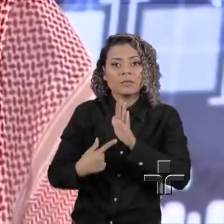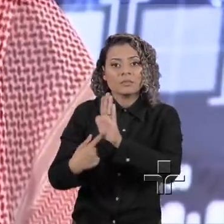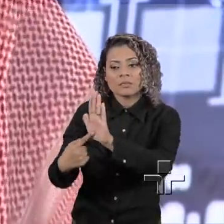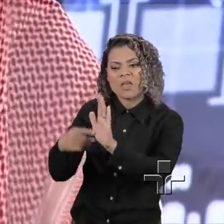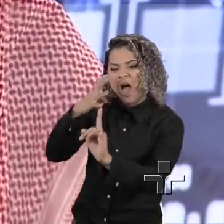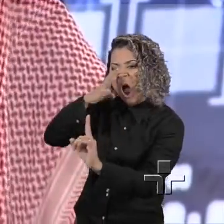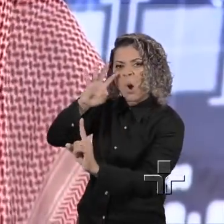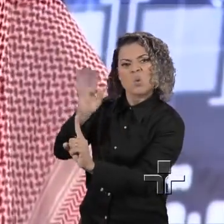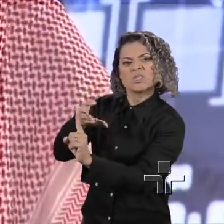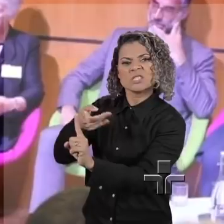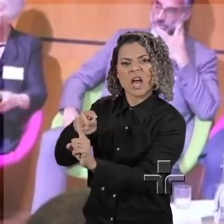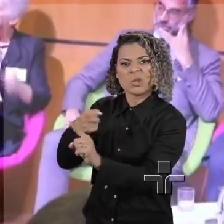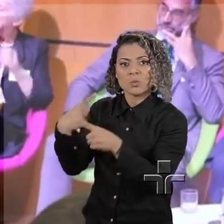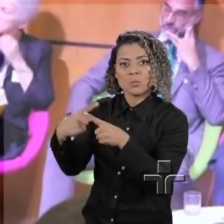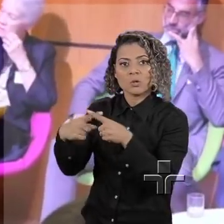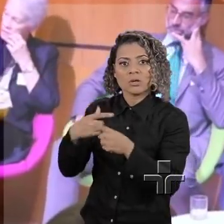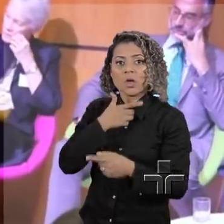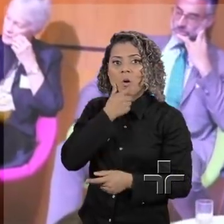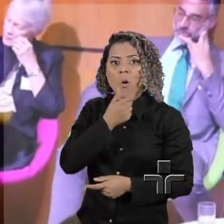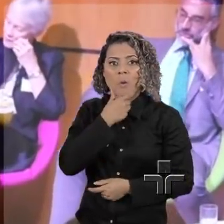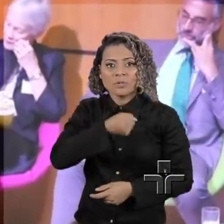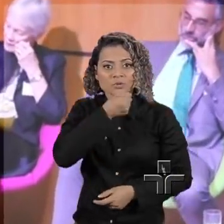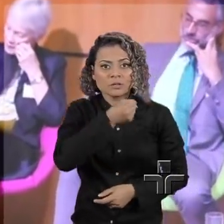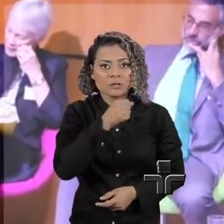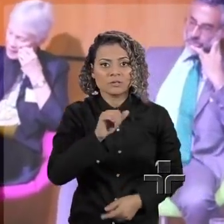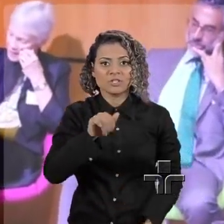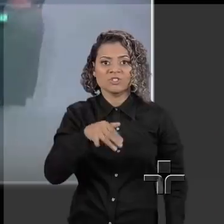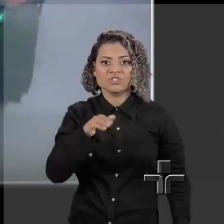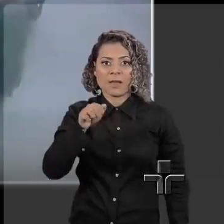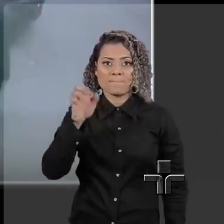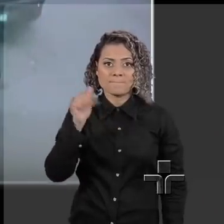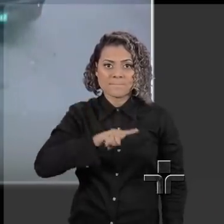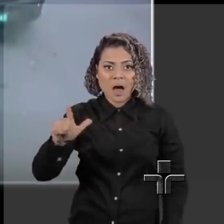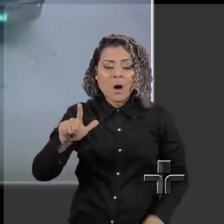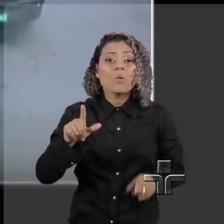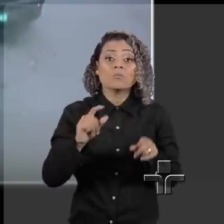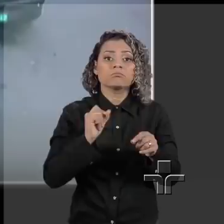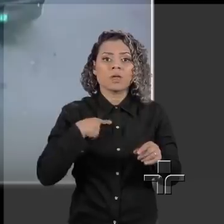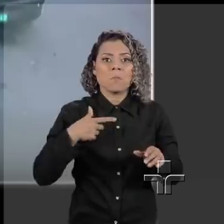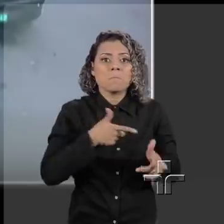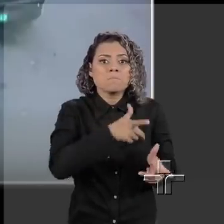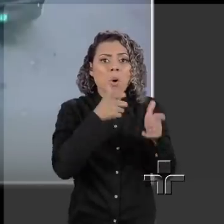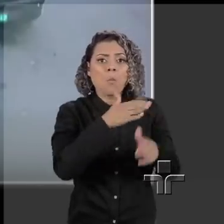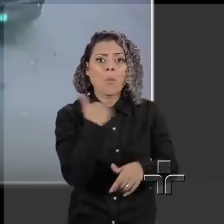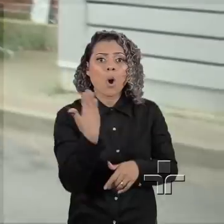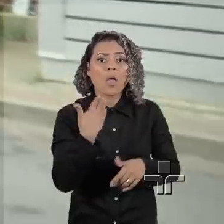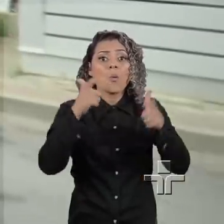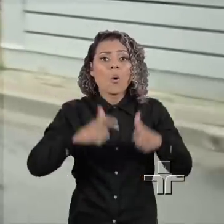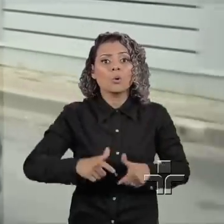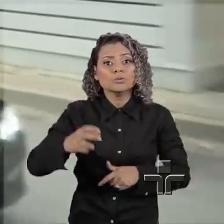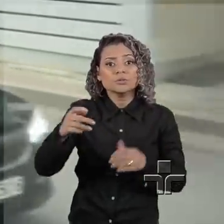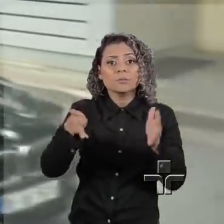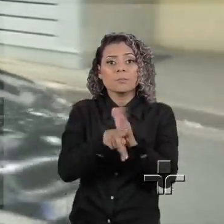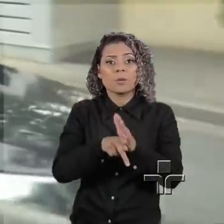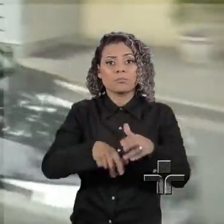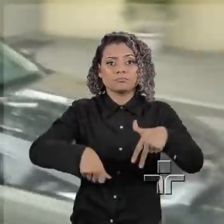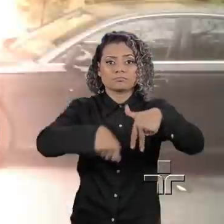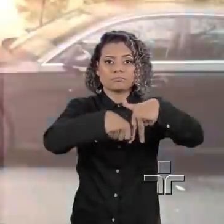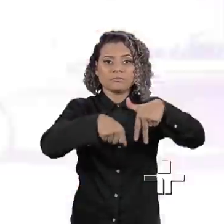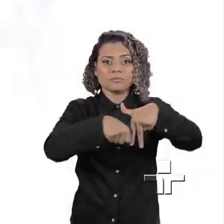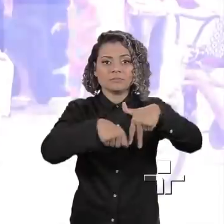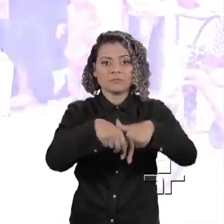como mandante do assassinato do jornalista Jamal Khashoggi, dentro da embaixada saudita na Turquia, um crime sem